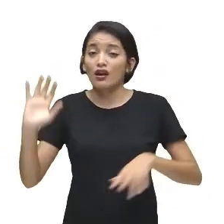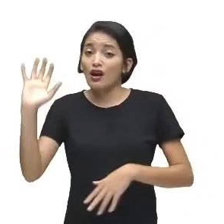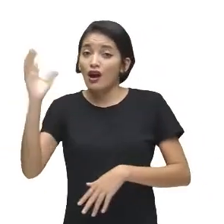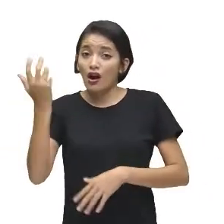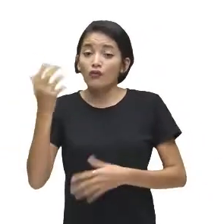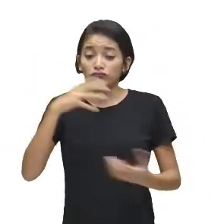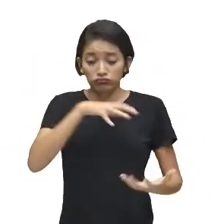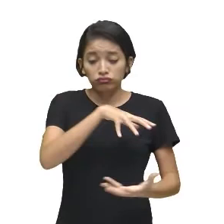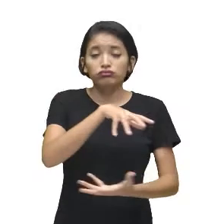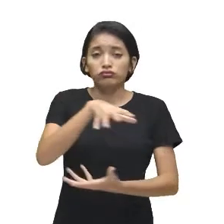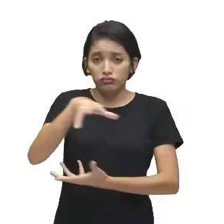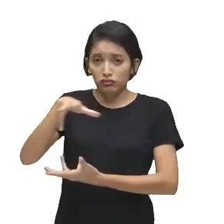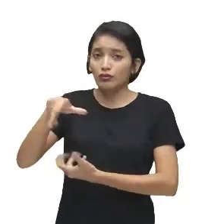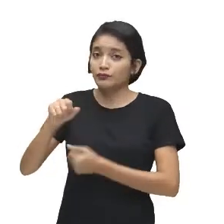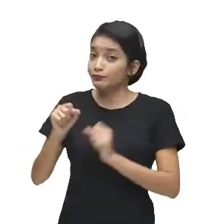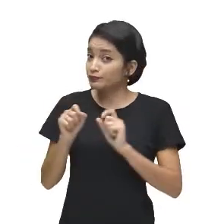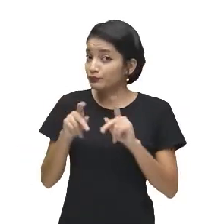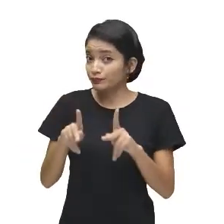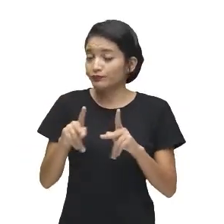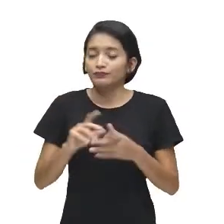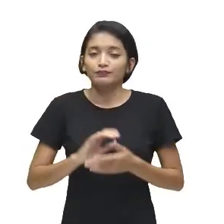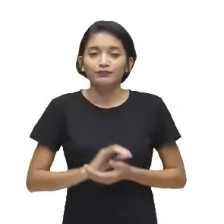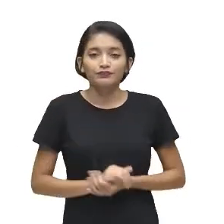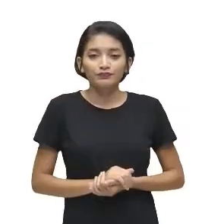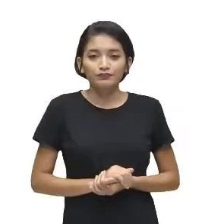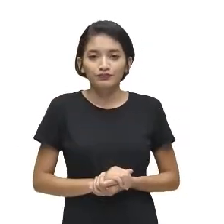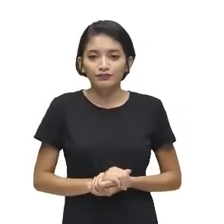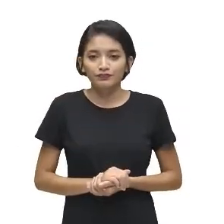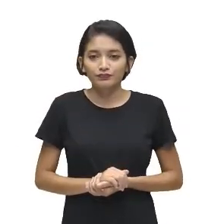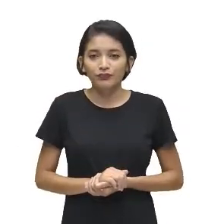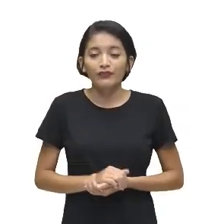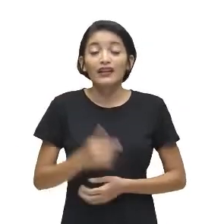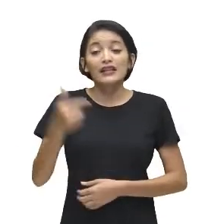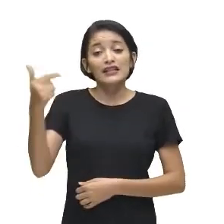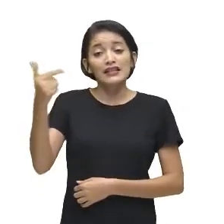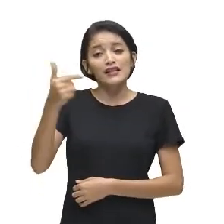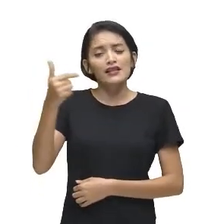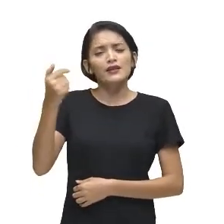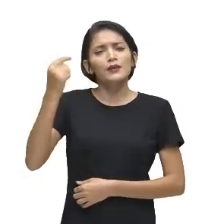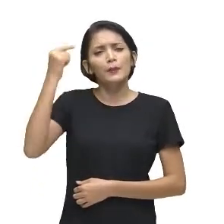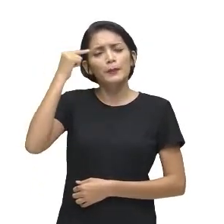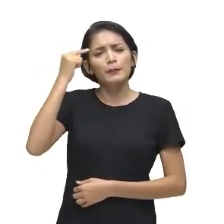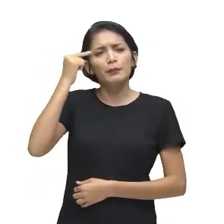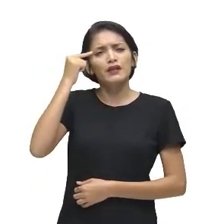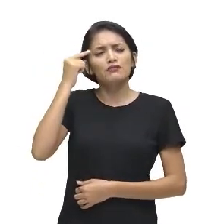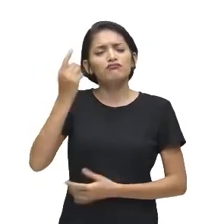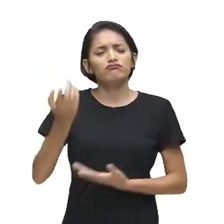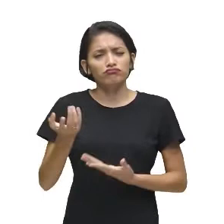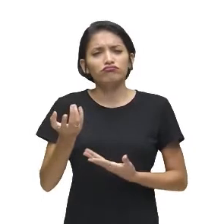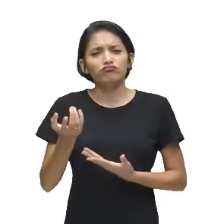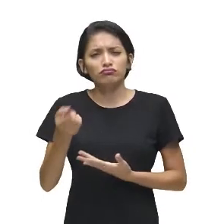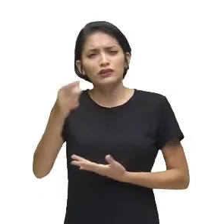universal, ok? A segunda ideia que eu queria que você